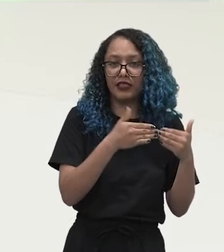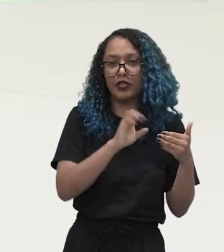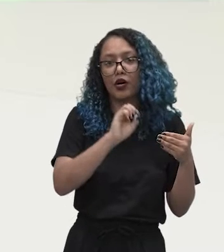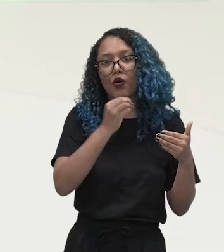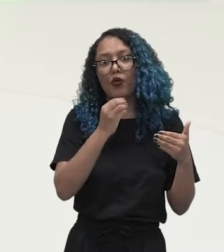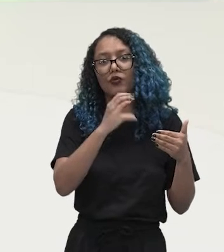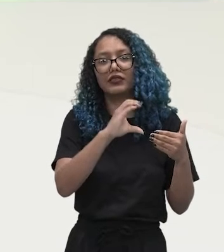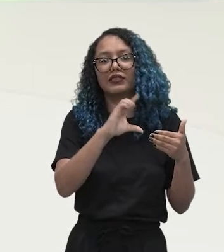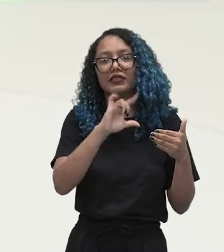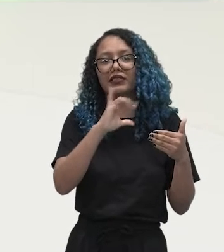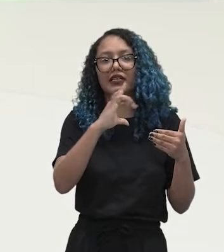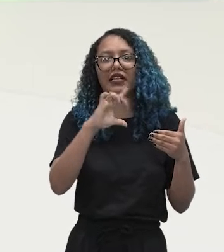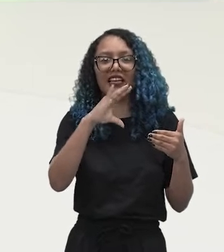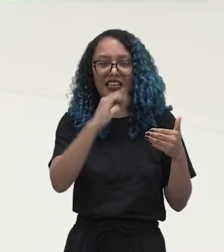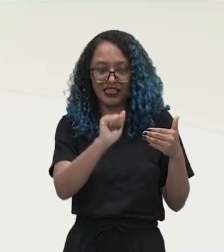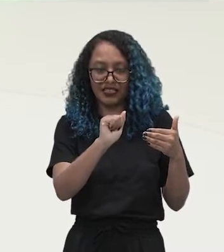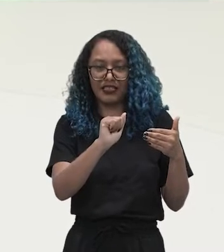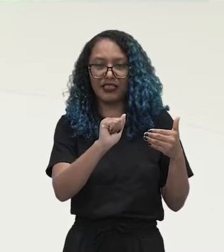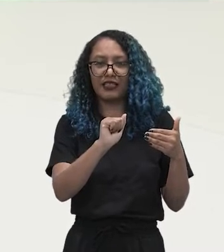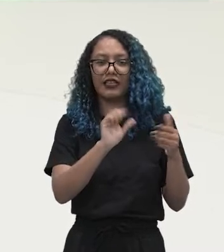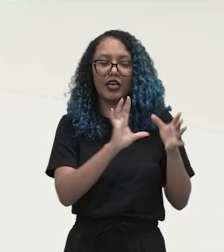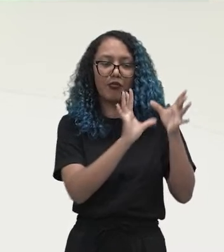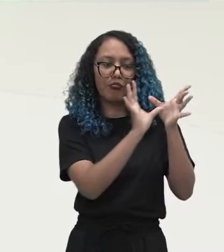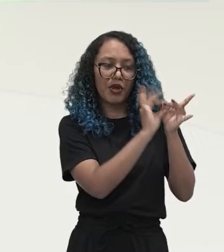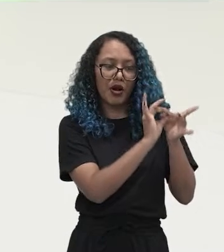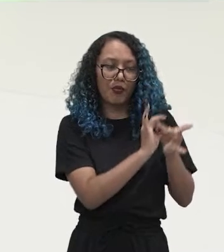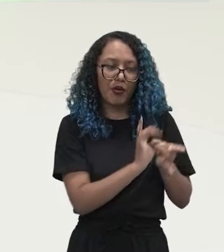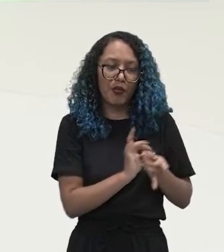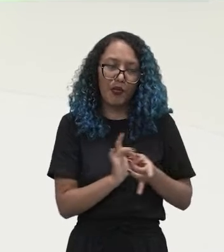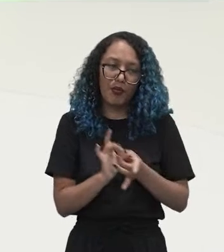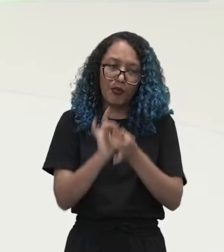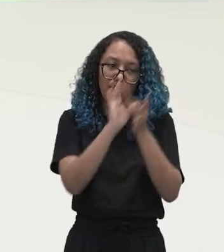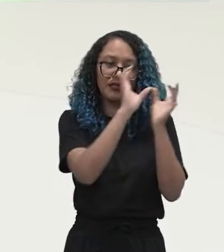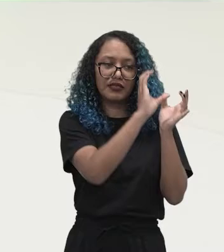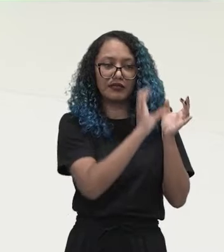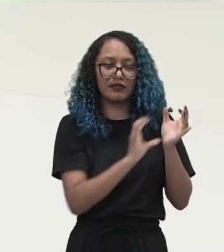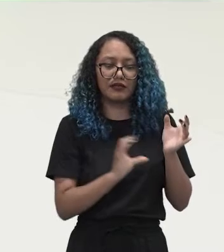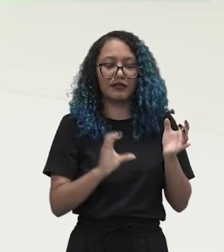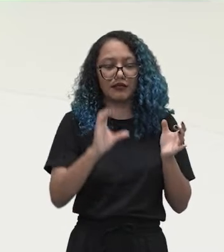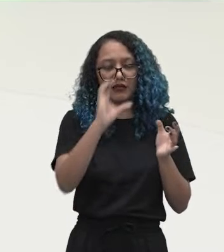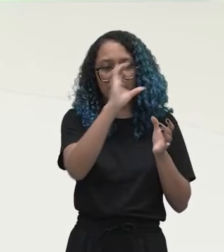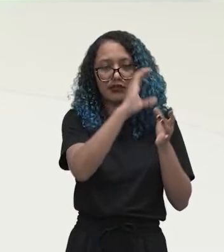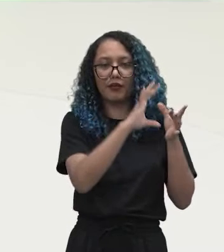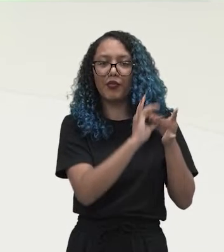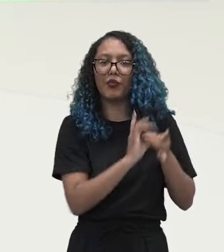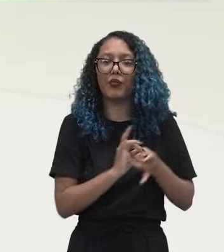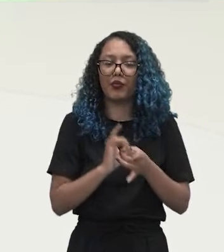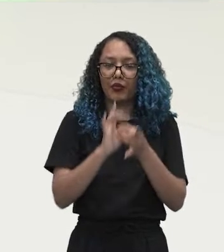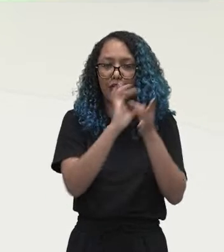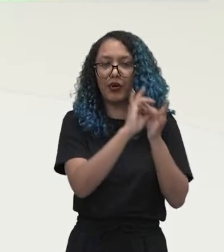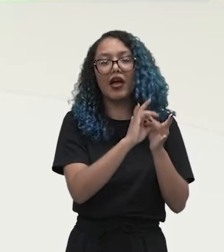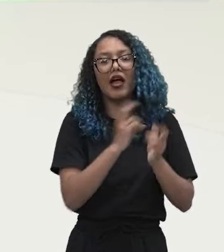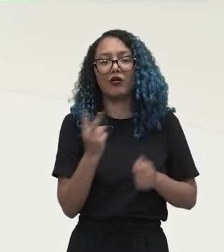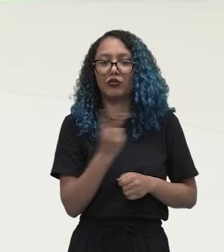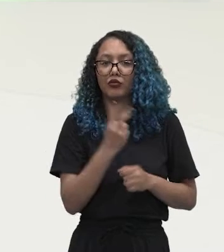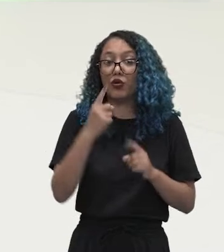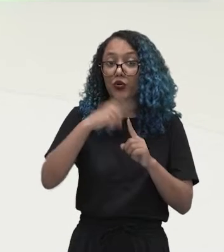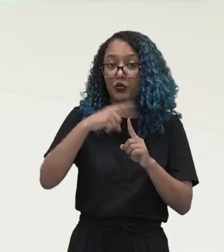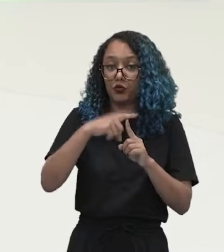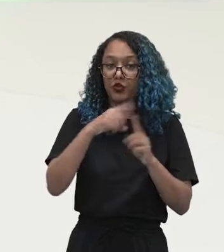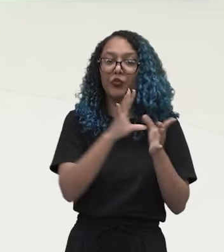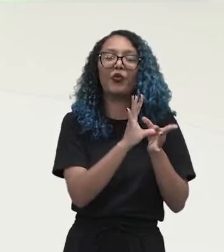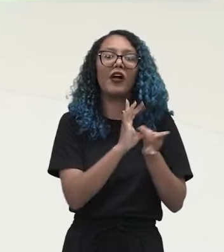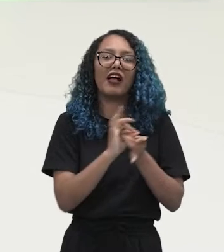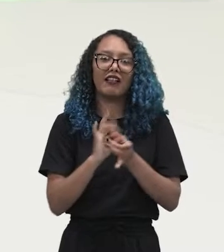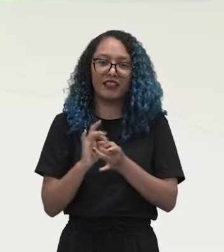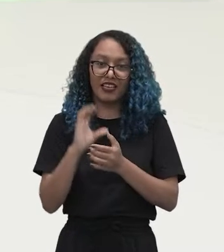que os carbonos vão se ligando até formar um ciclo, até se fechar. São esses dois tipos de cadeias carbônicas. E